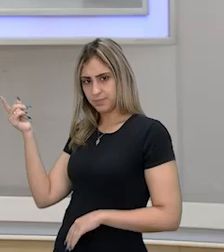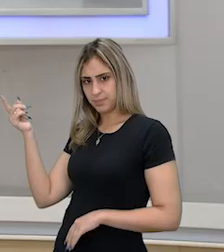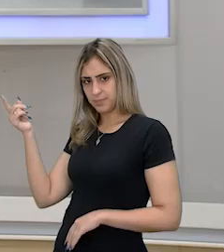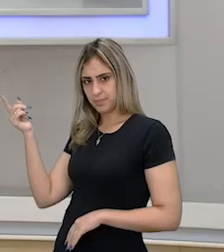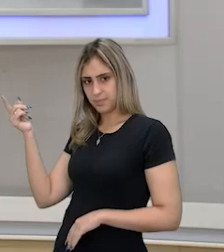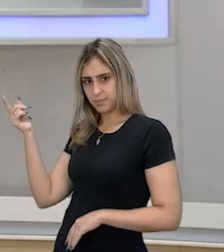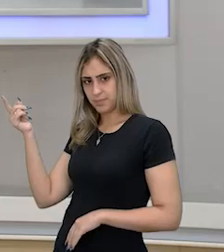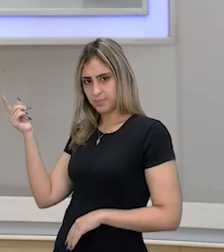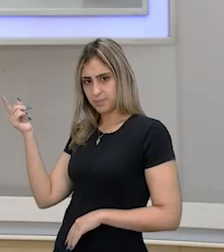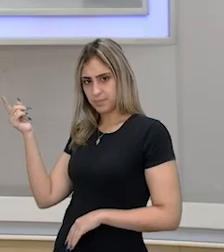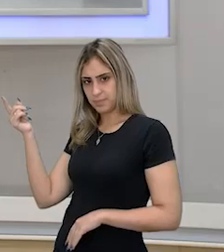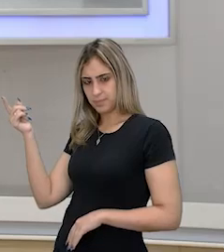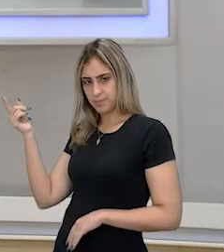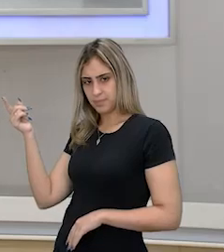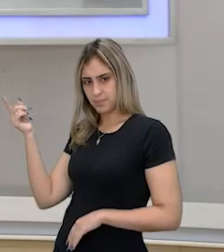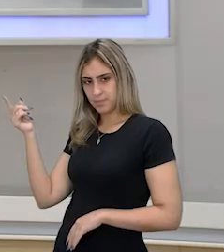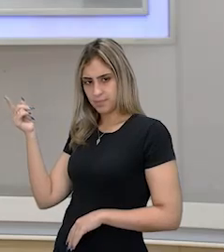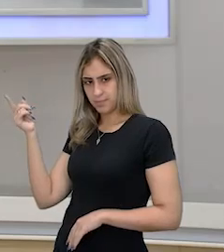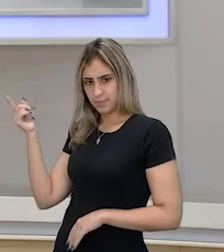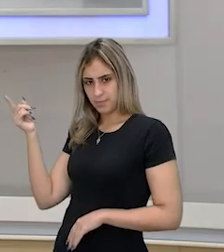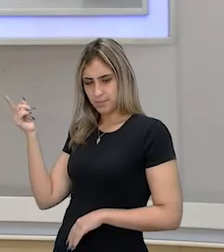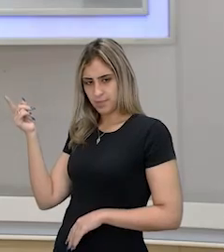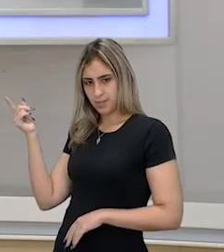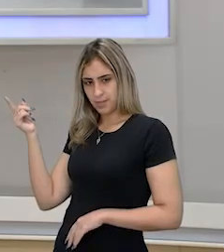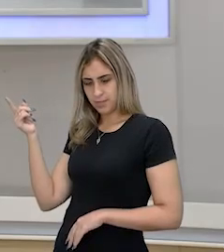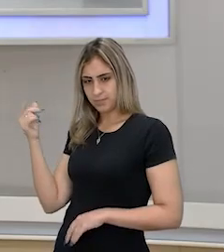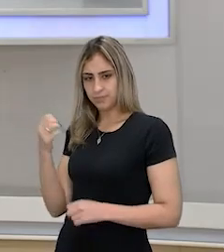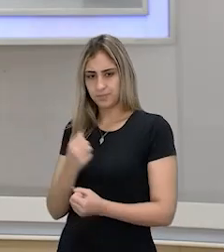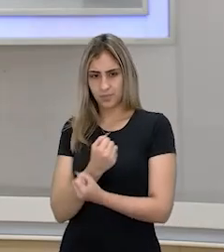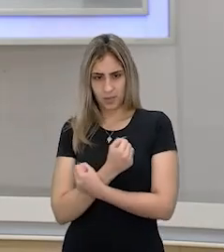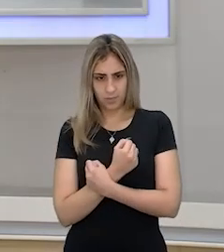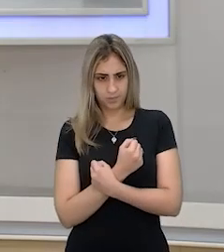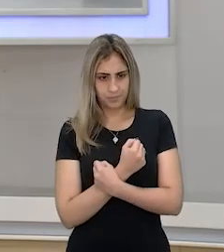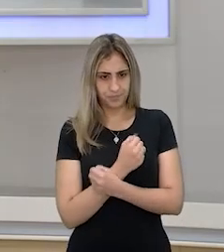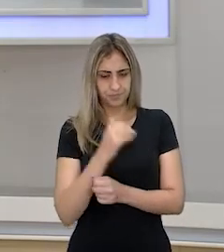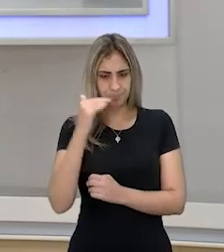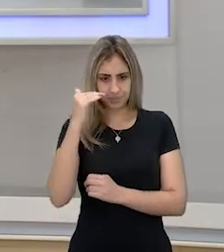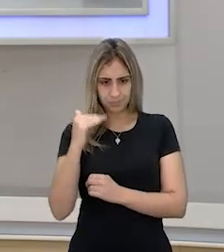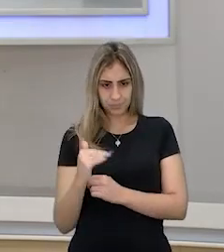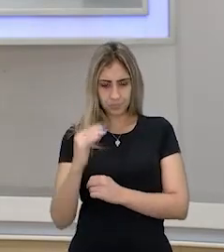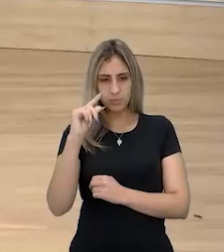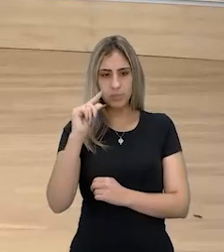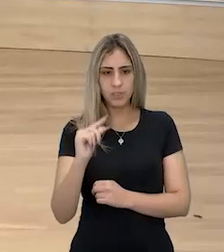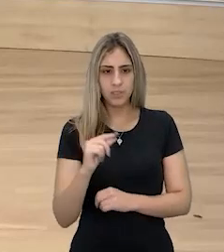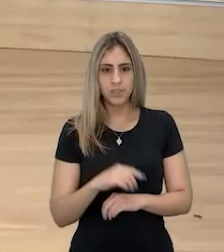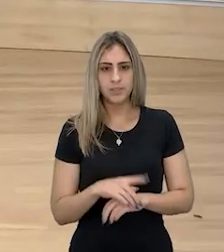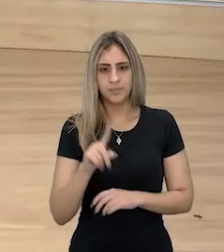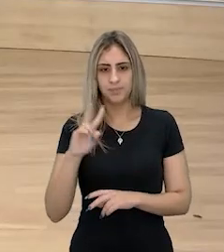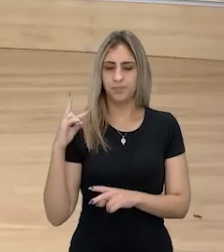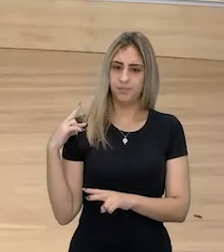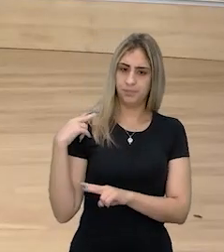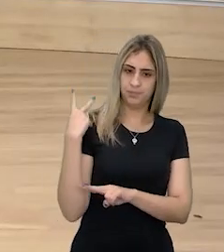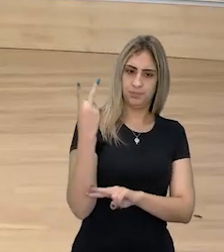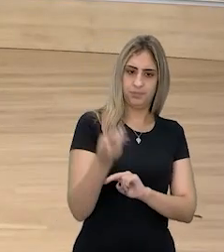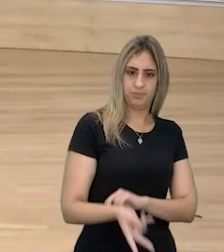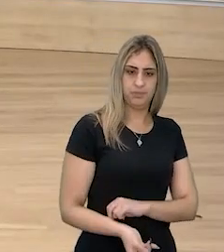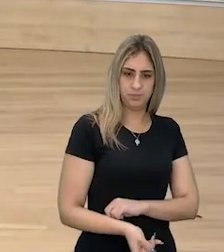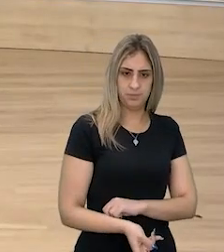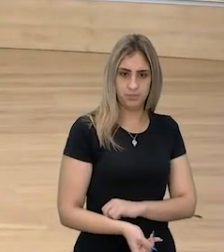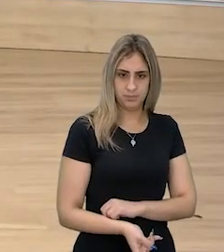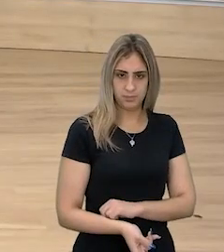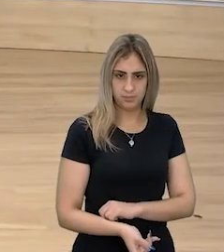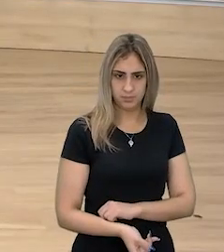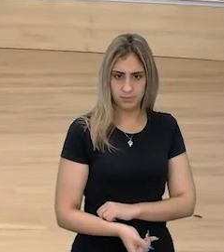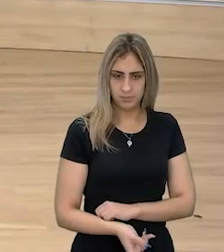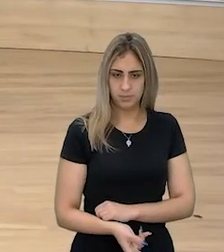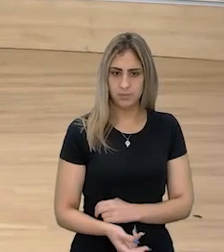Eu seguro aqui, abaixo um pouquinho, não vou derrubar ela, mas eu derrubaria, ela cairia aqui deitada, próximo